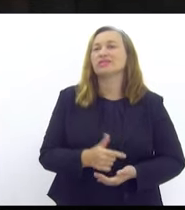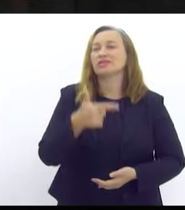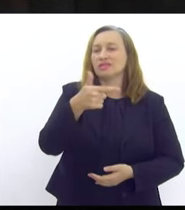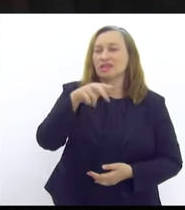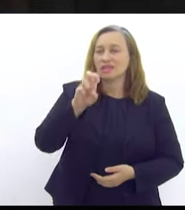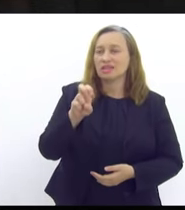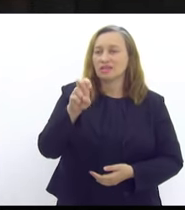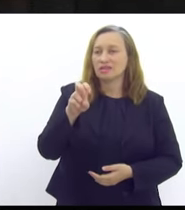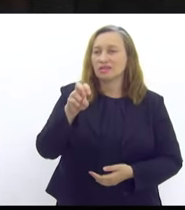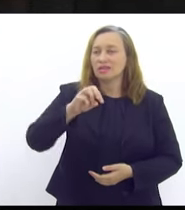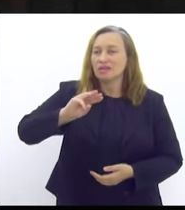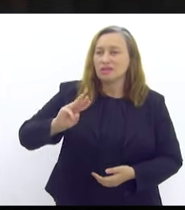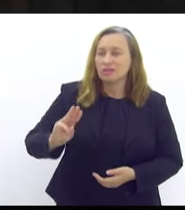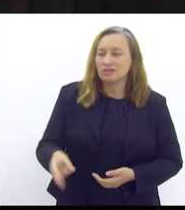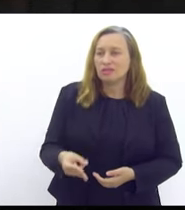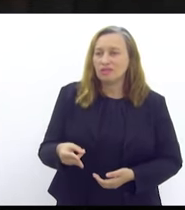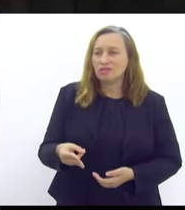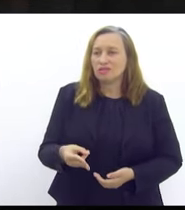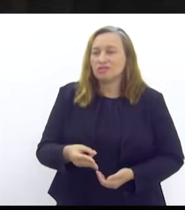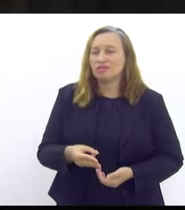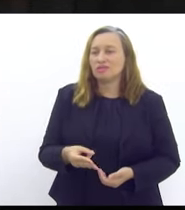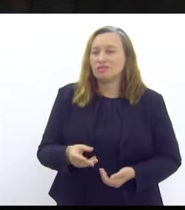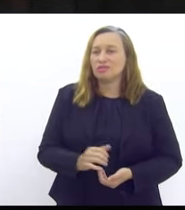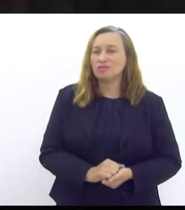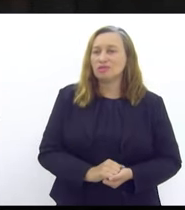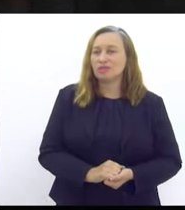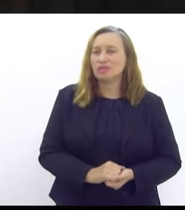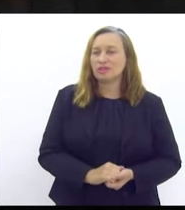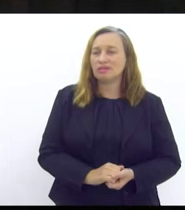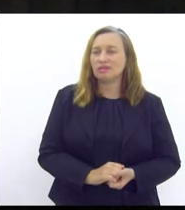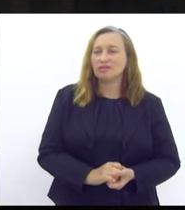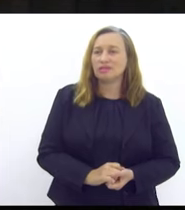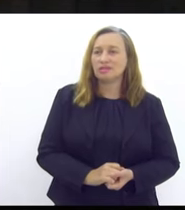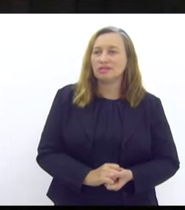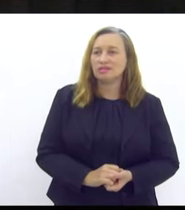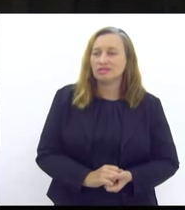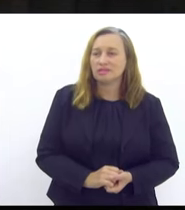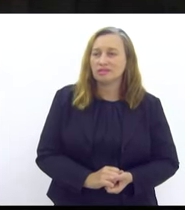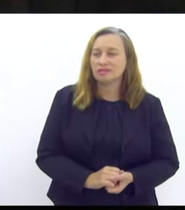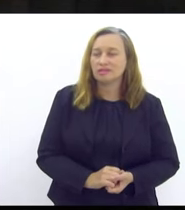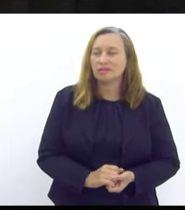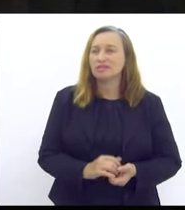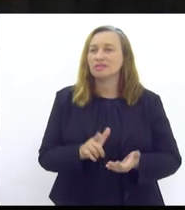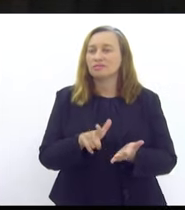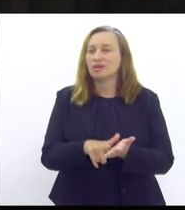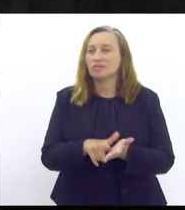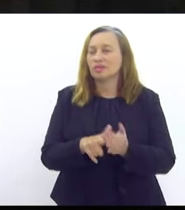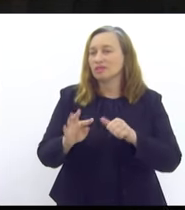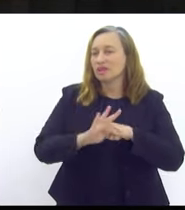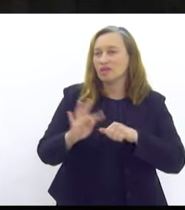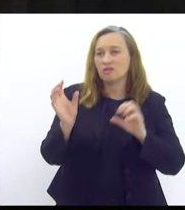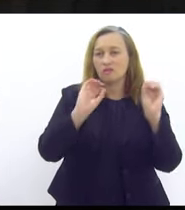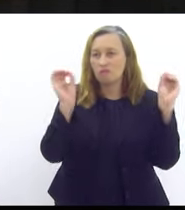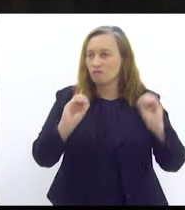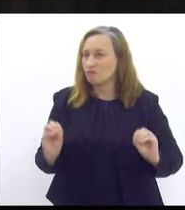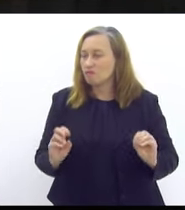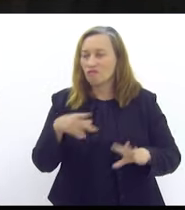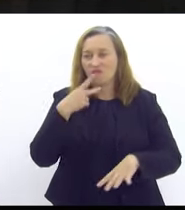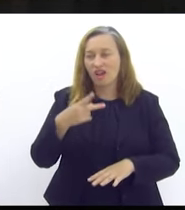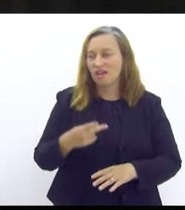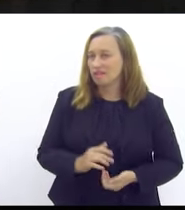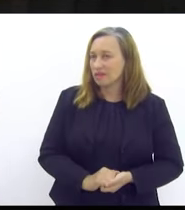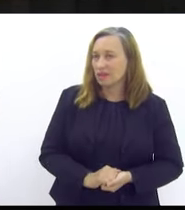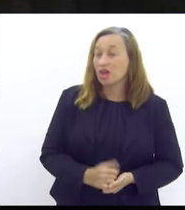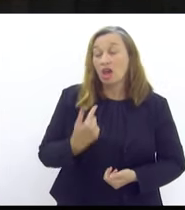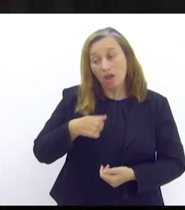bilhões são 2 bilhões de reais. As notas técnicas não falam nisso. Eu fui